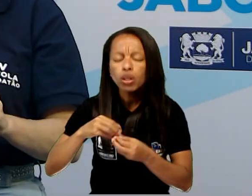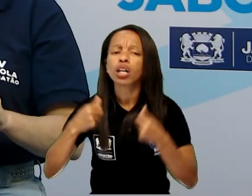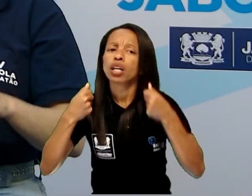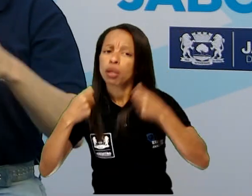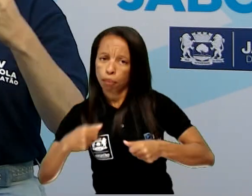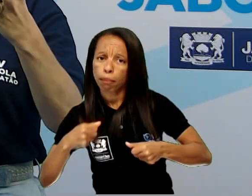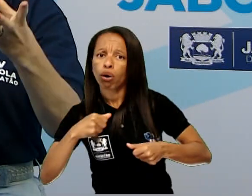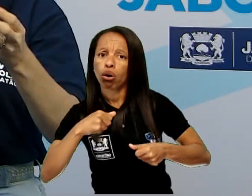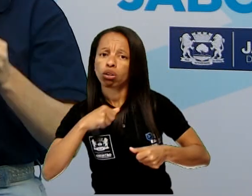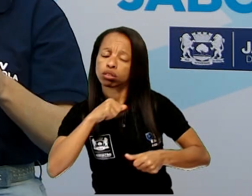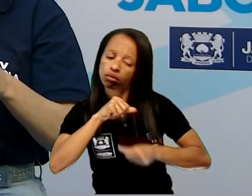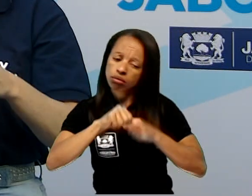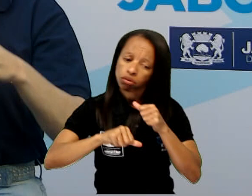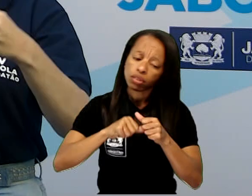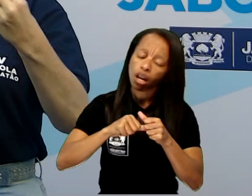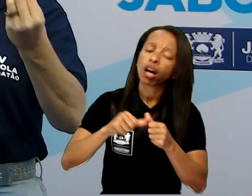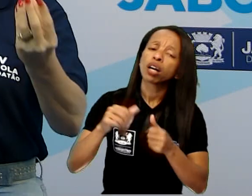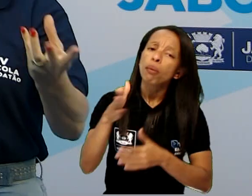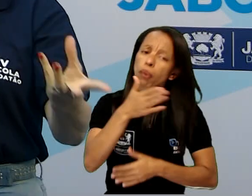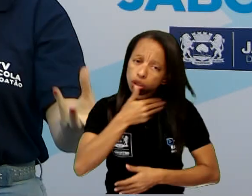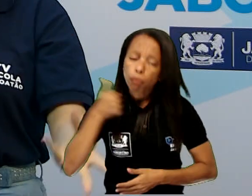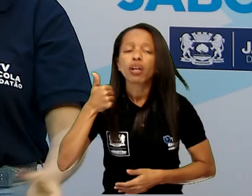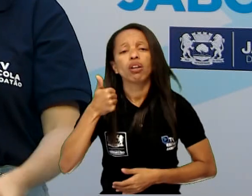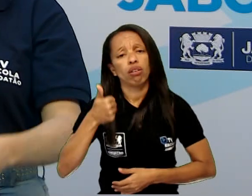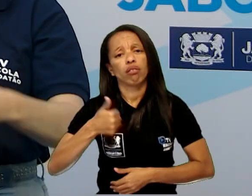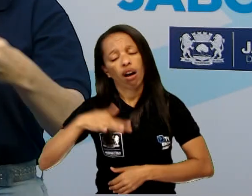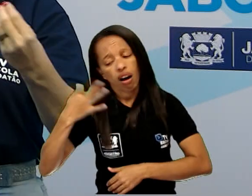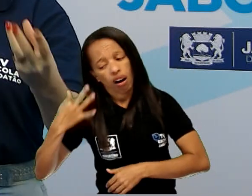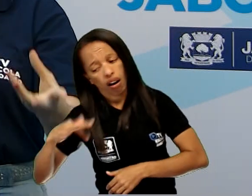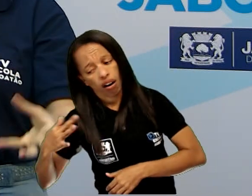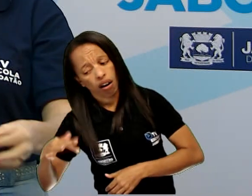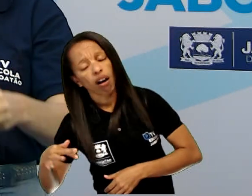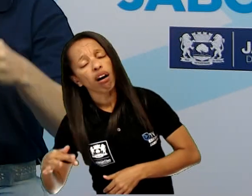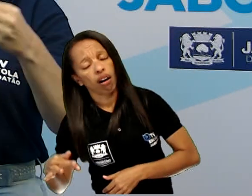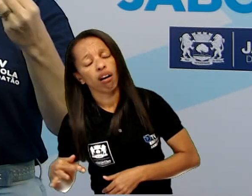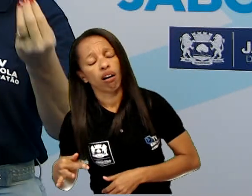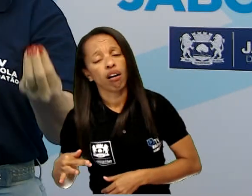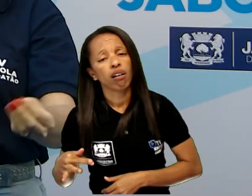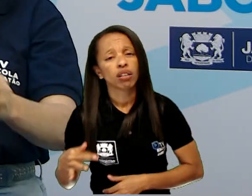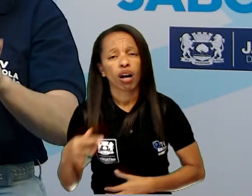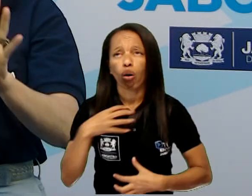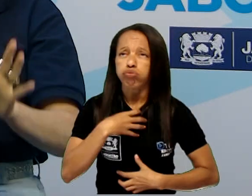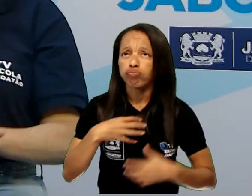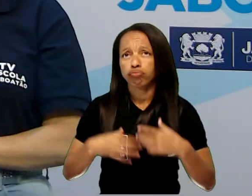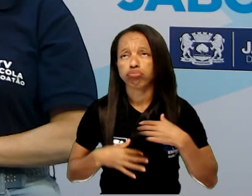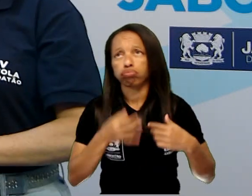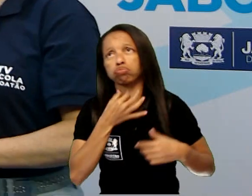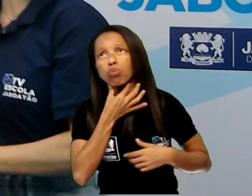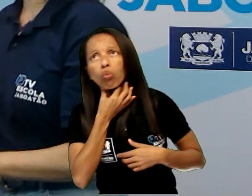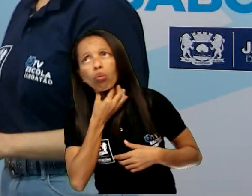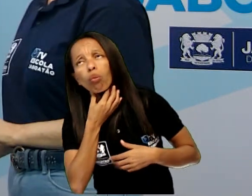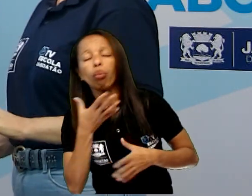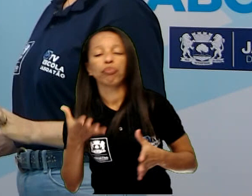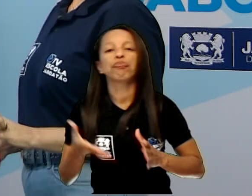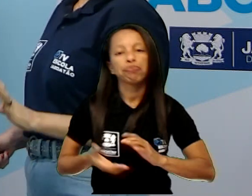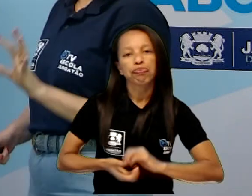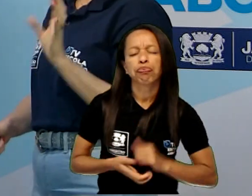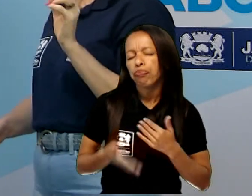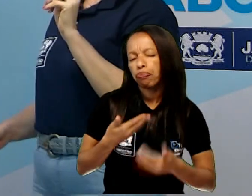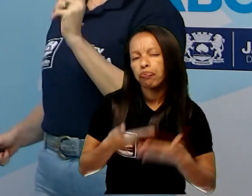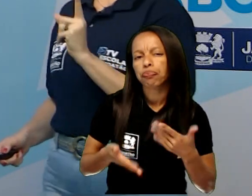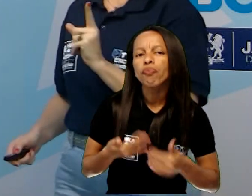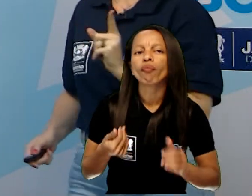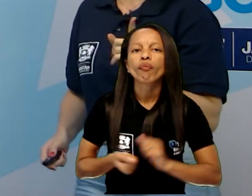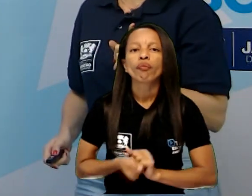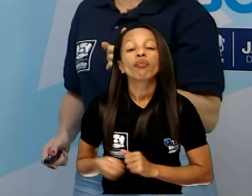revertida, que possa amenizar o grau de alergia, de intoxicação ou de envenenamento, seja lá o que for. E